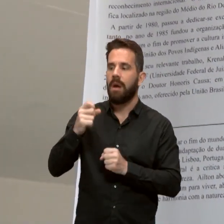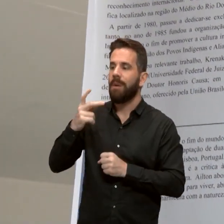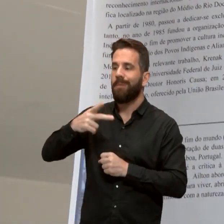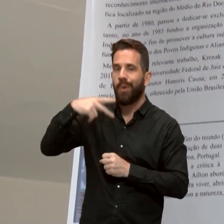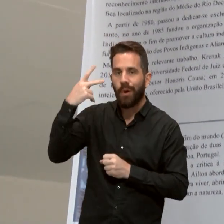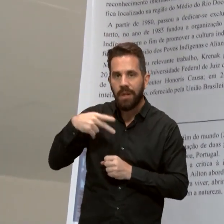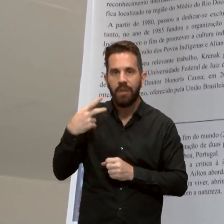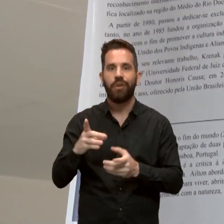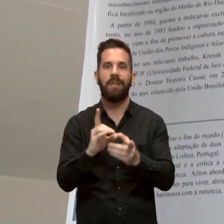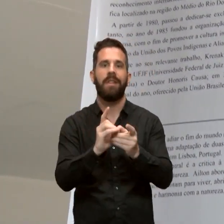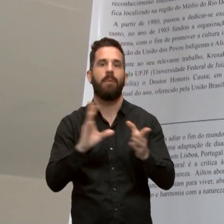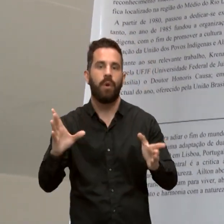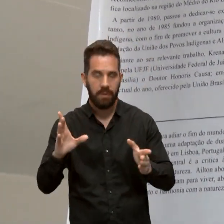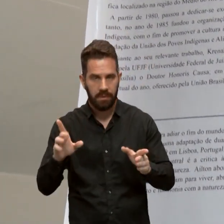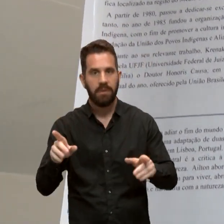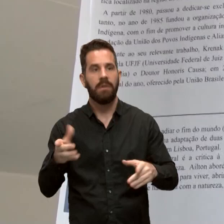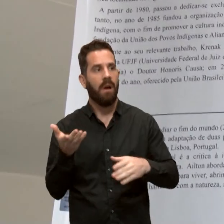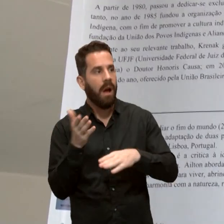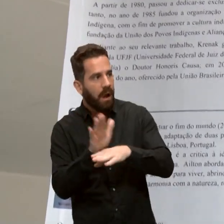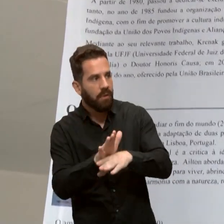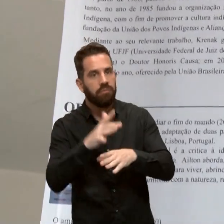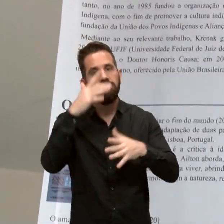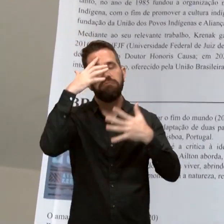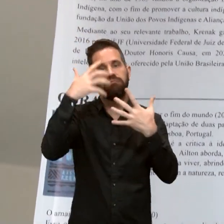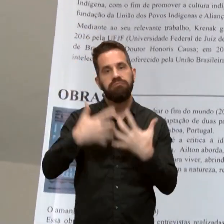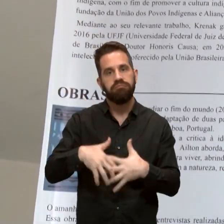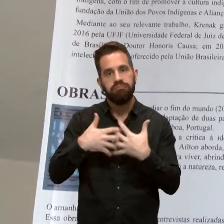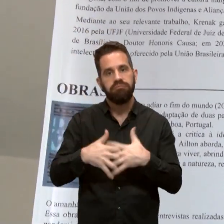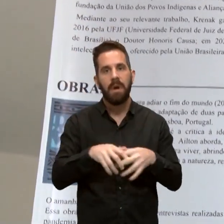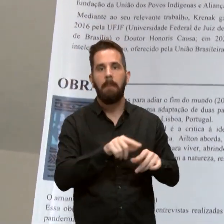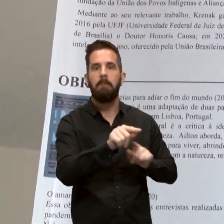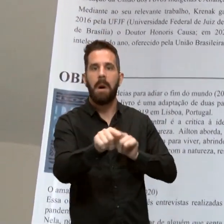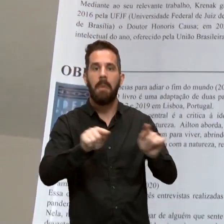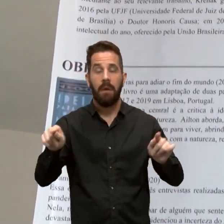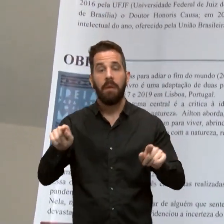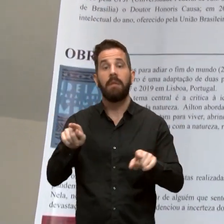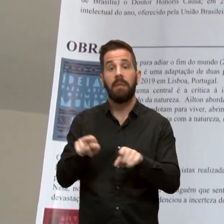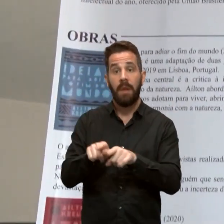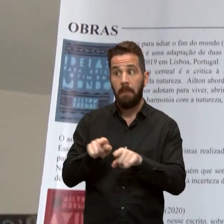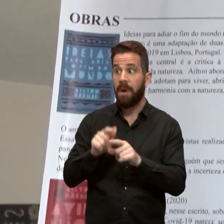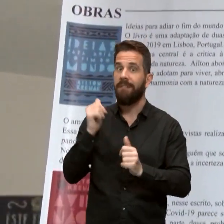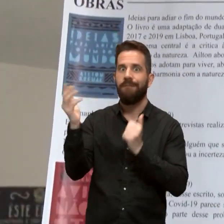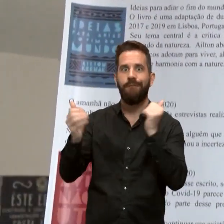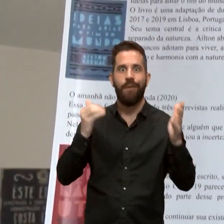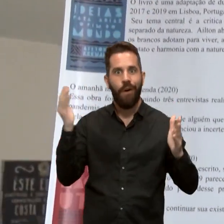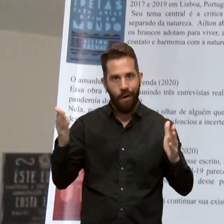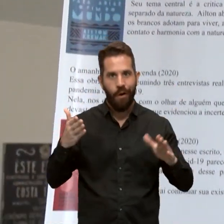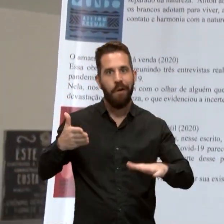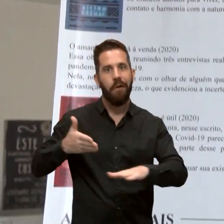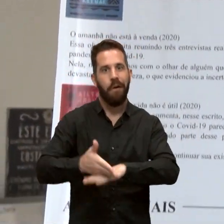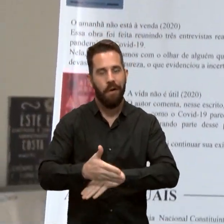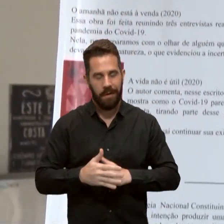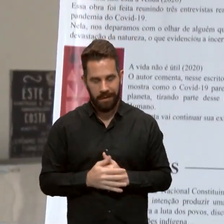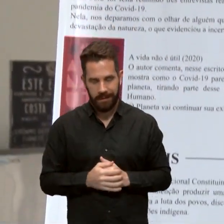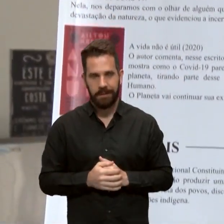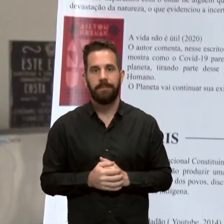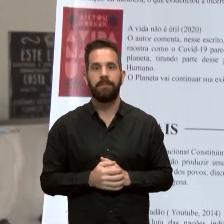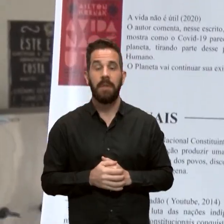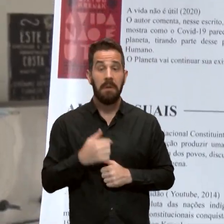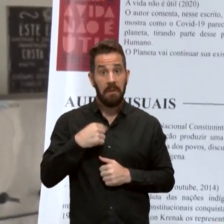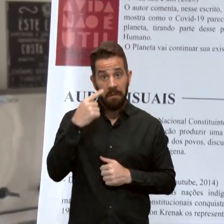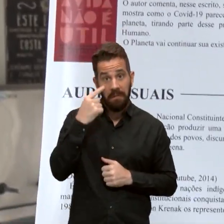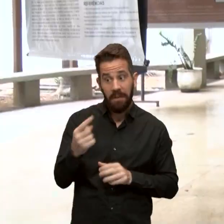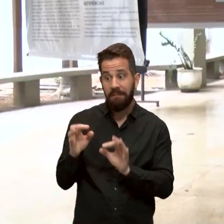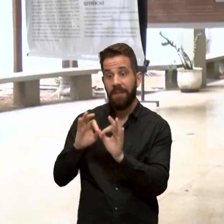geram reflexões nos estudantes e também na comunidade externa. Eu vi uma família aqui com a criancinha